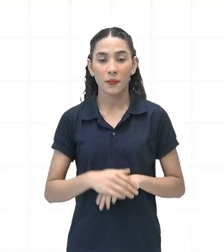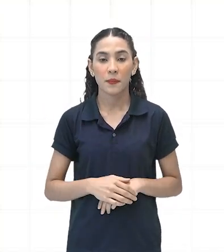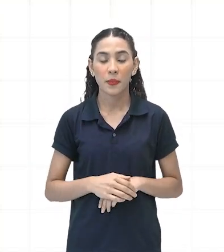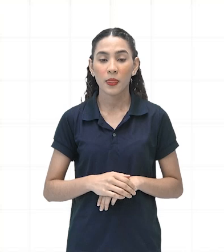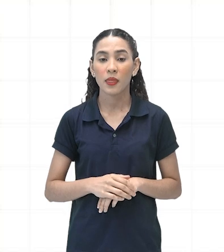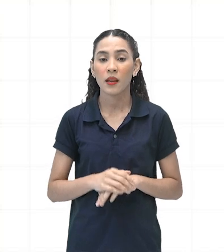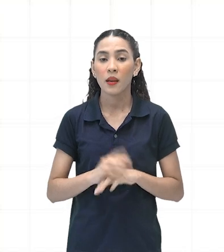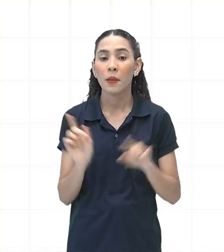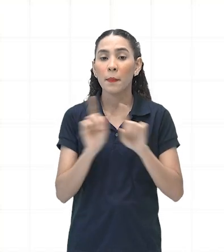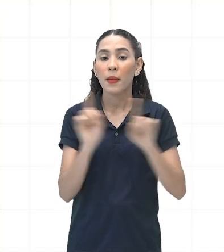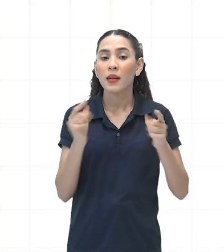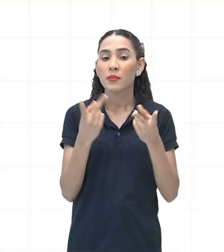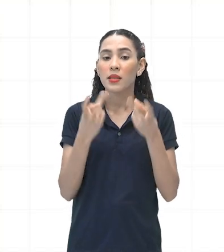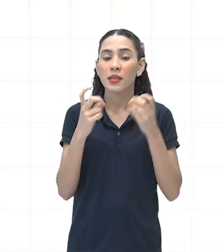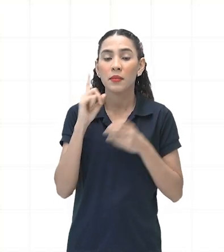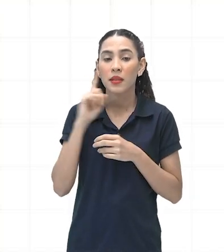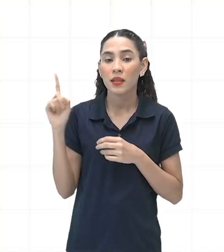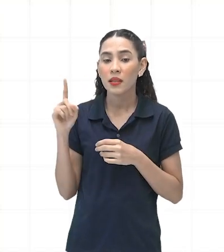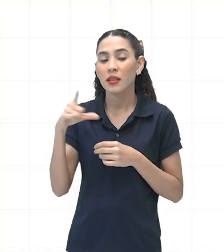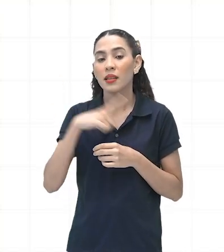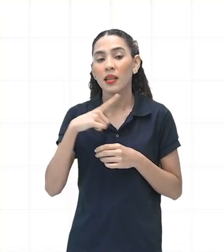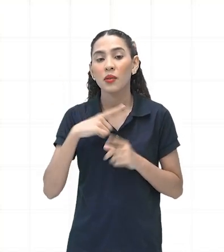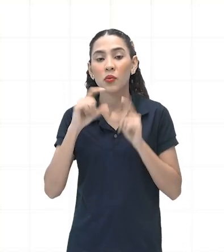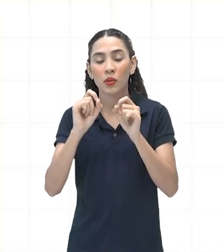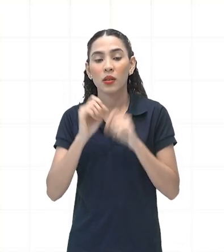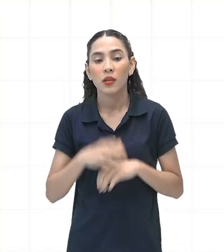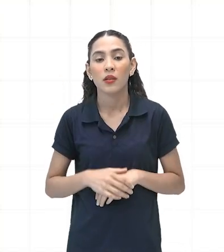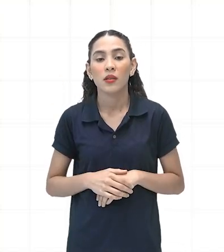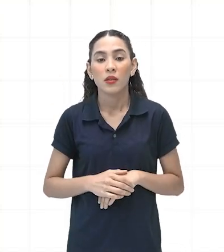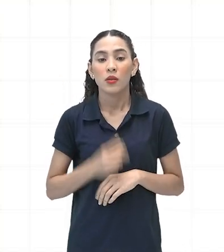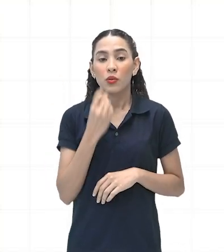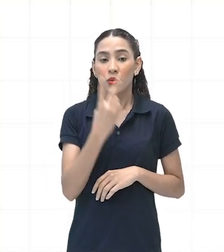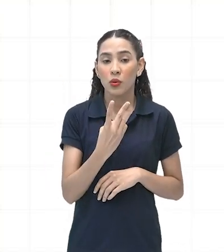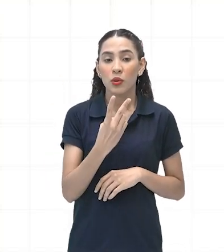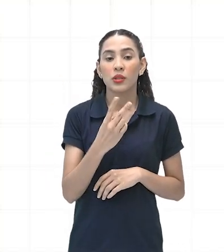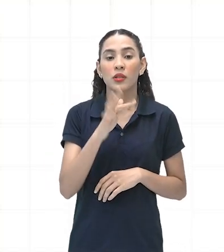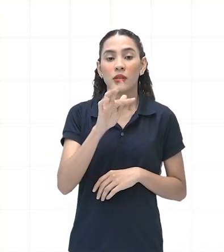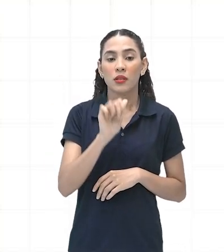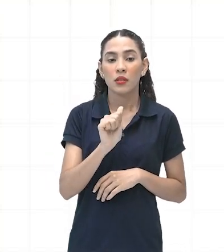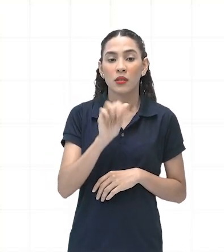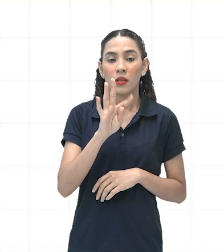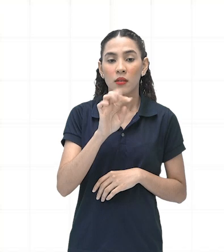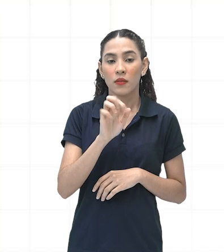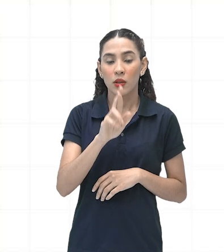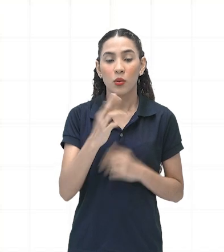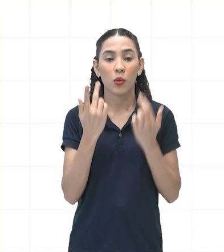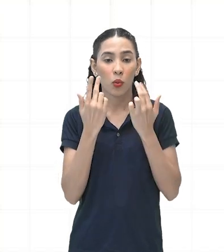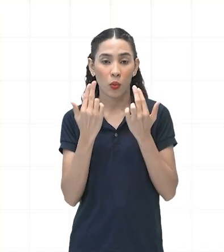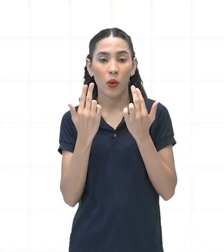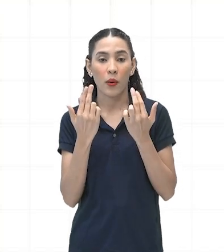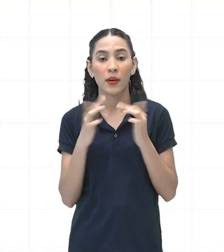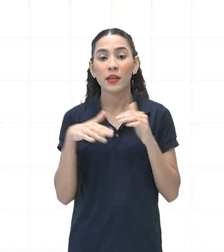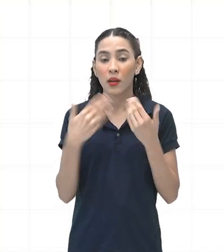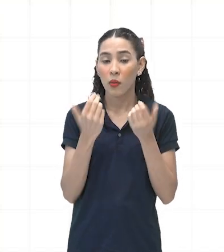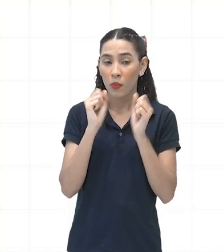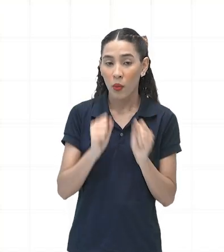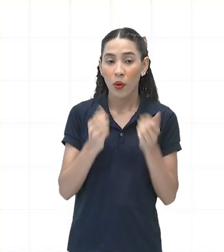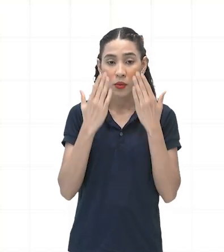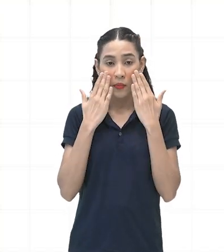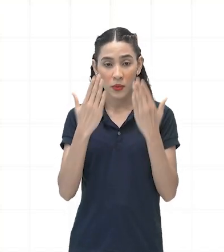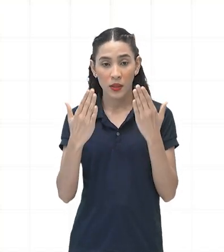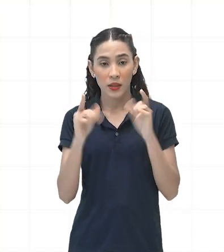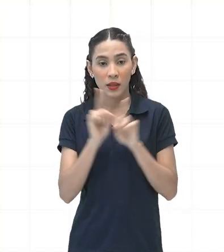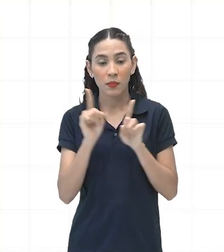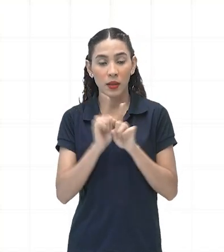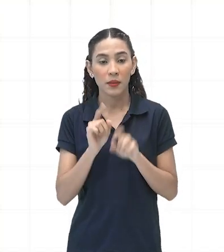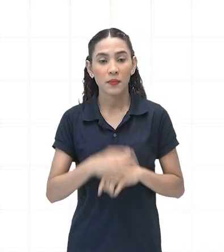Ah, professor, olha aí, ó, eu tenho novamente 2 fatores comuns. Então, eu posso colocar ele em evidência? Posso,